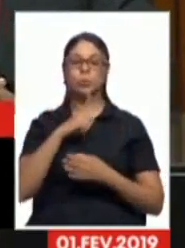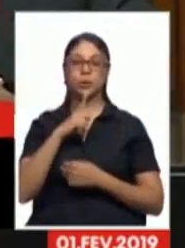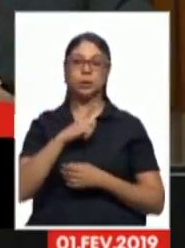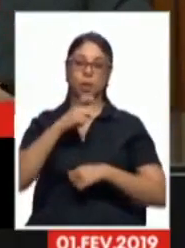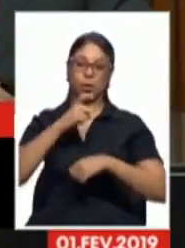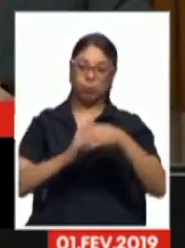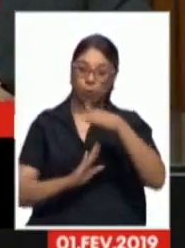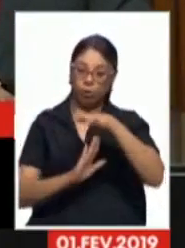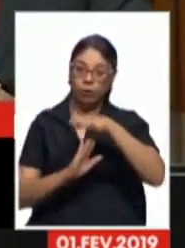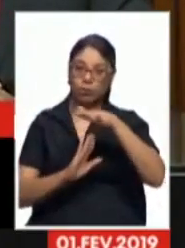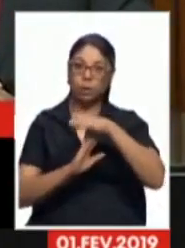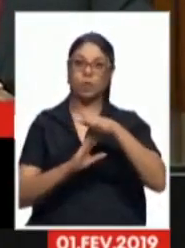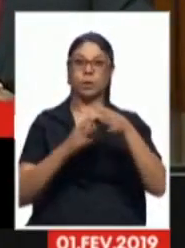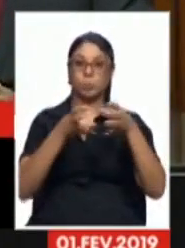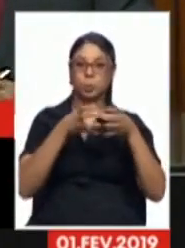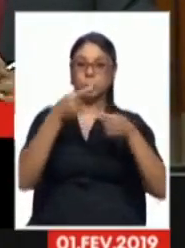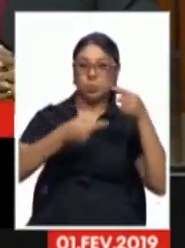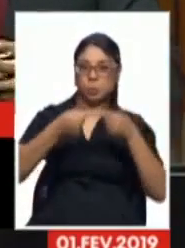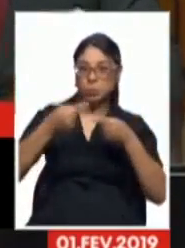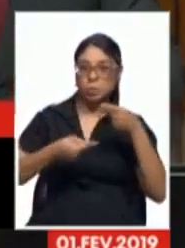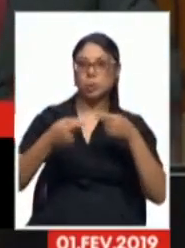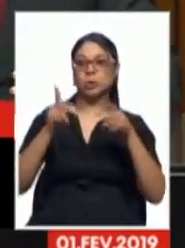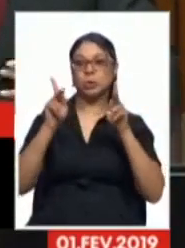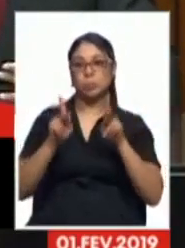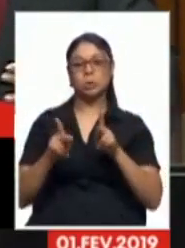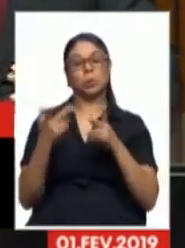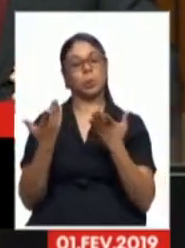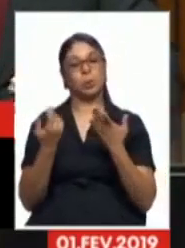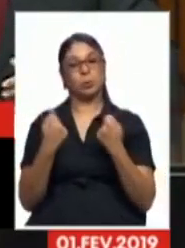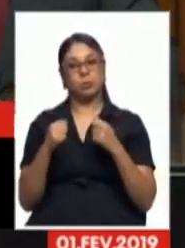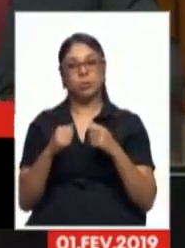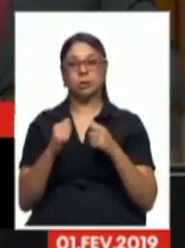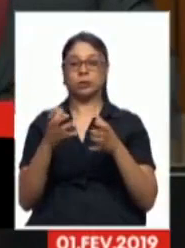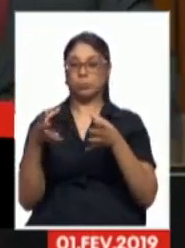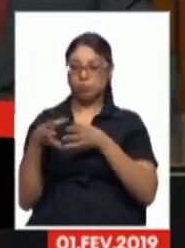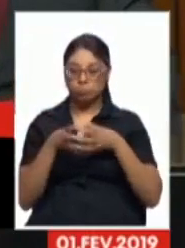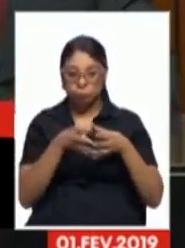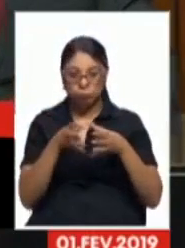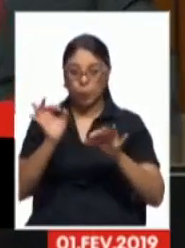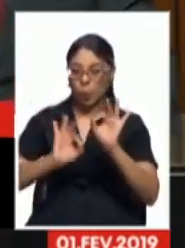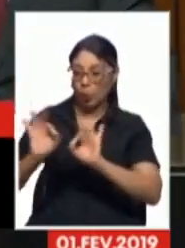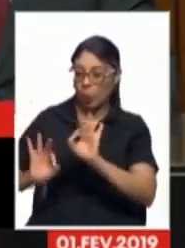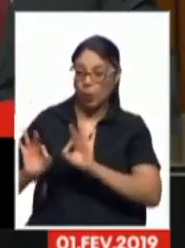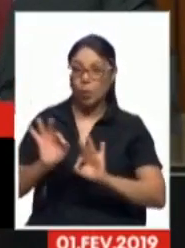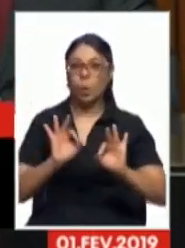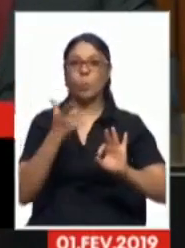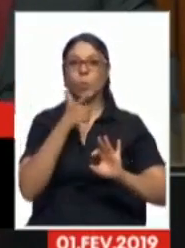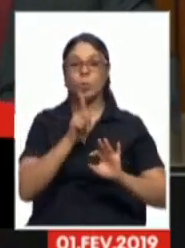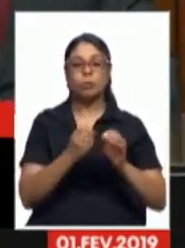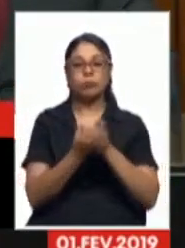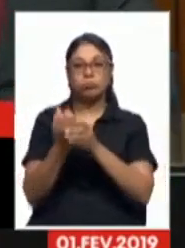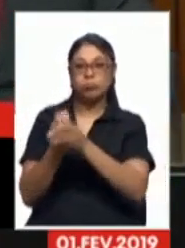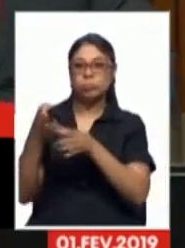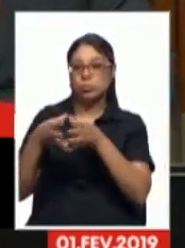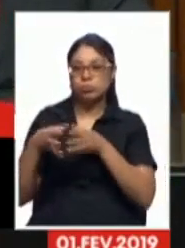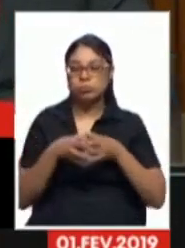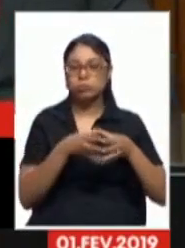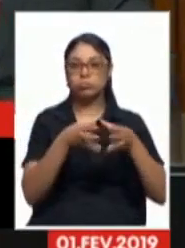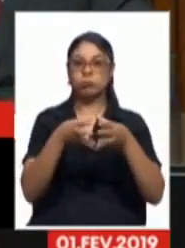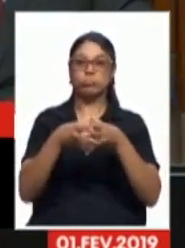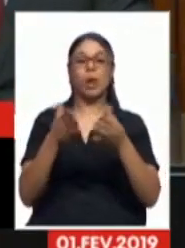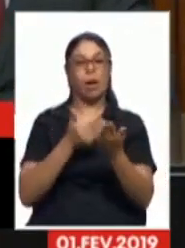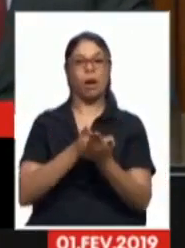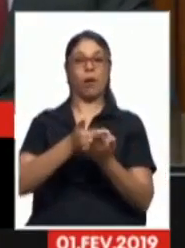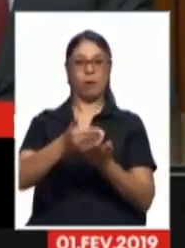e forças políticas que compõem a casa se organizem em blocos, façam a composição das comissões e aí sim passem a